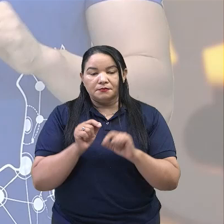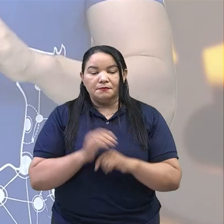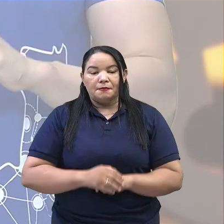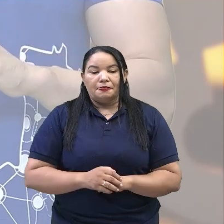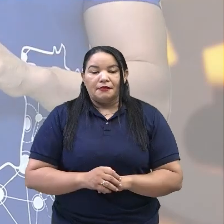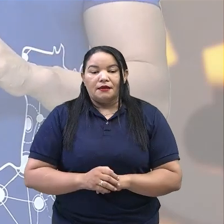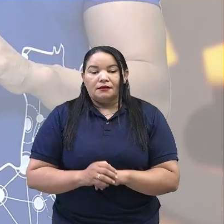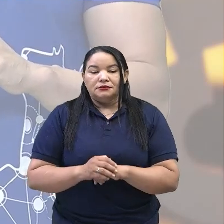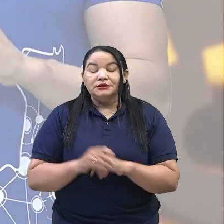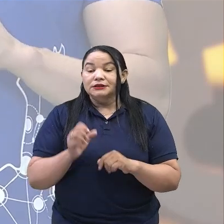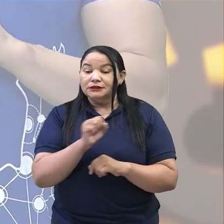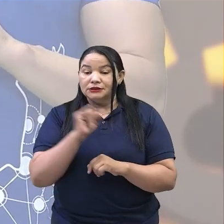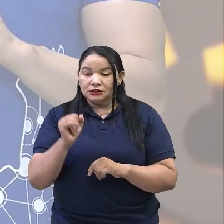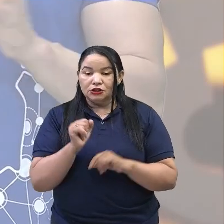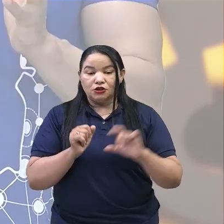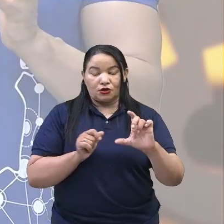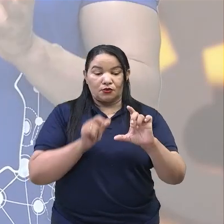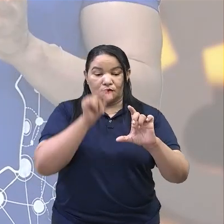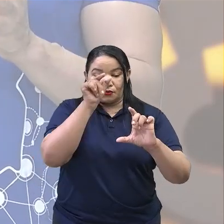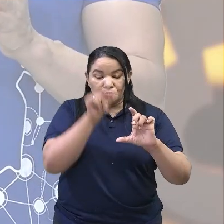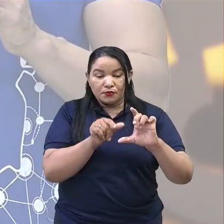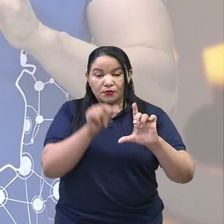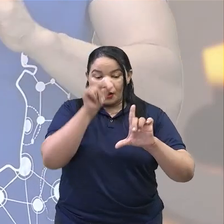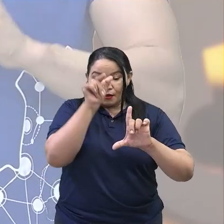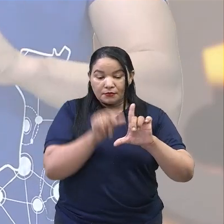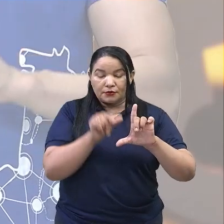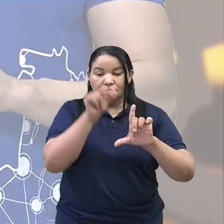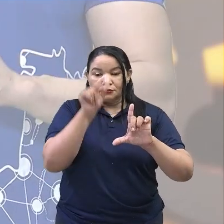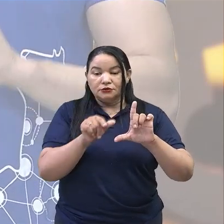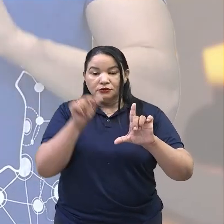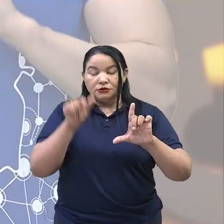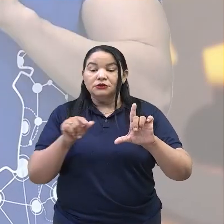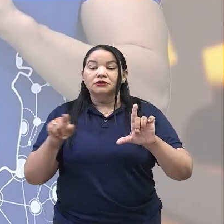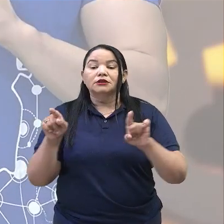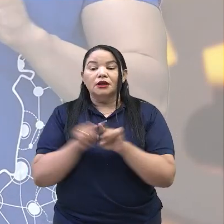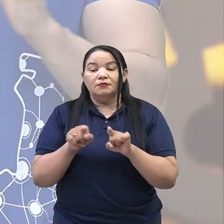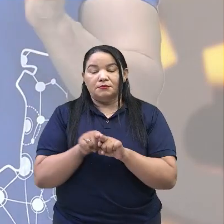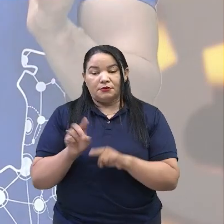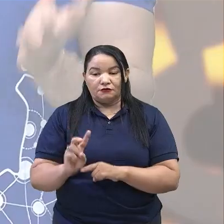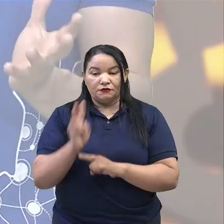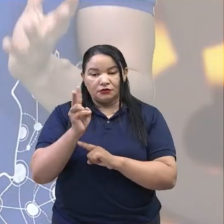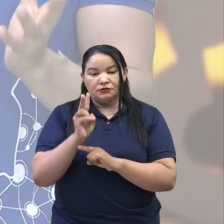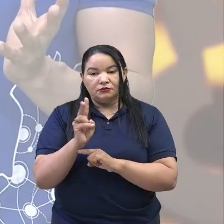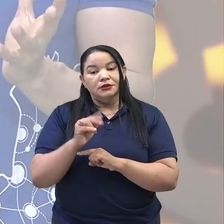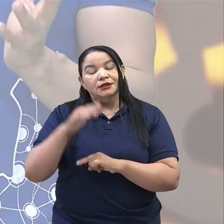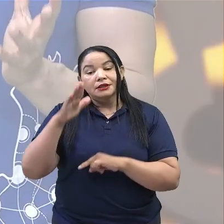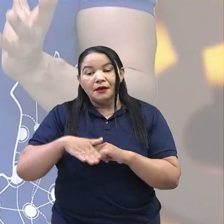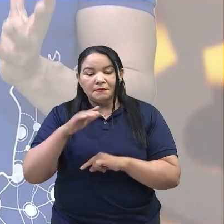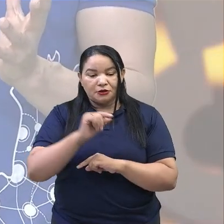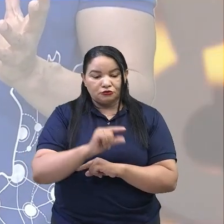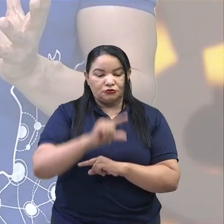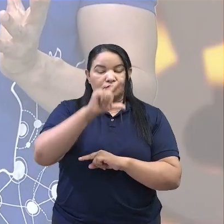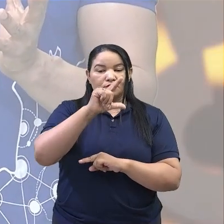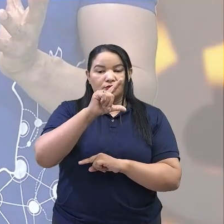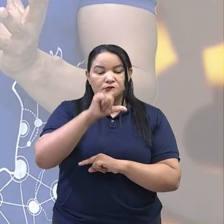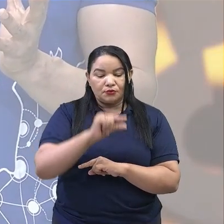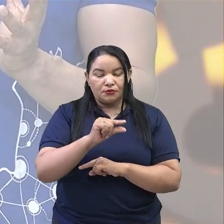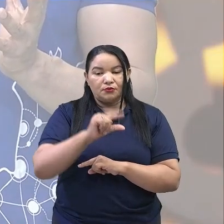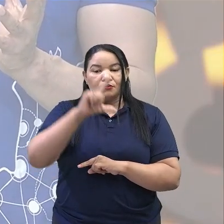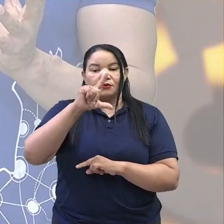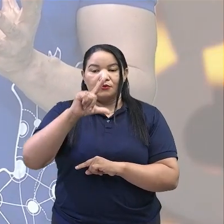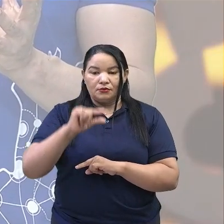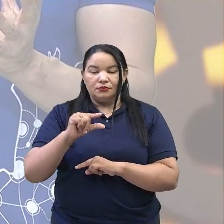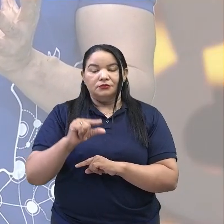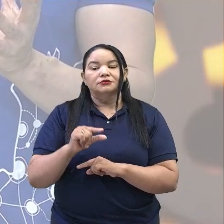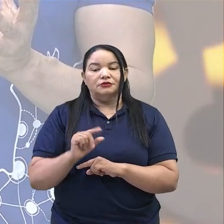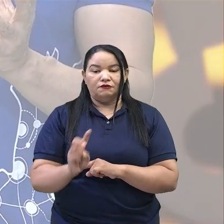que quanto maior a barra ou a coluna, maior o valor também. Então, o tamanho da barra ou da coluna depende do valor, obviamente,